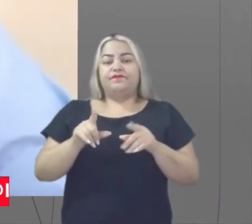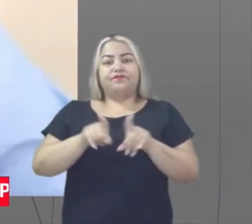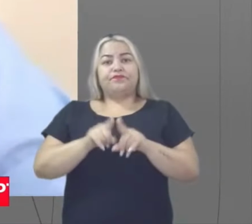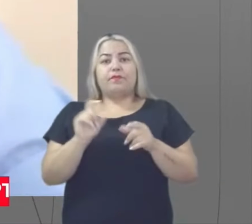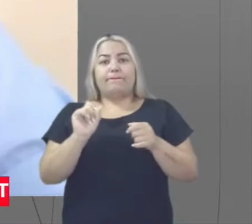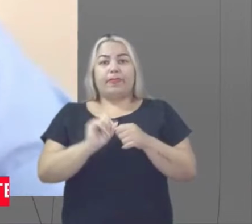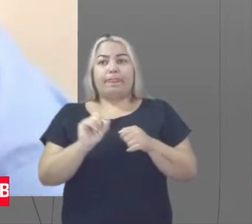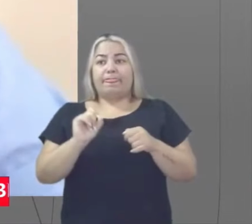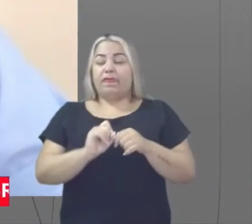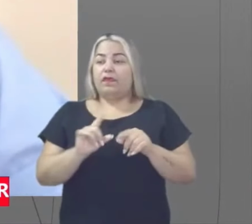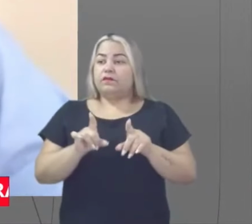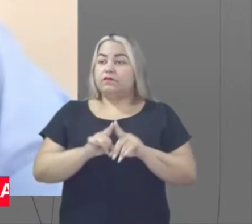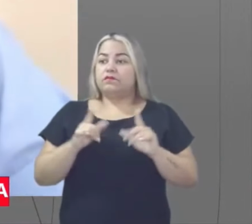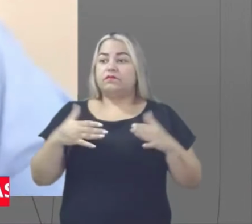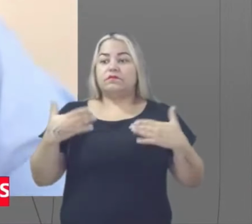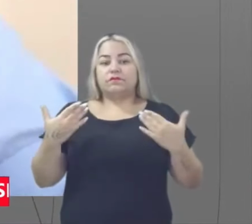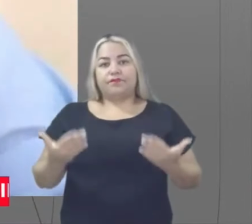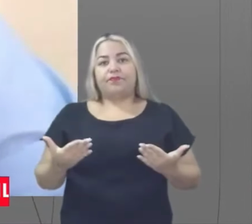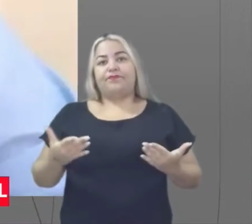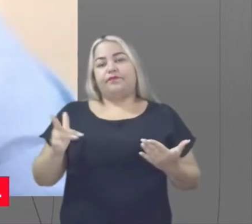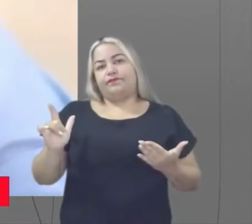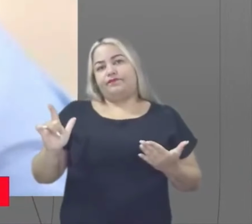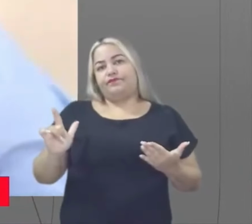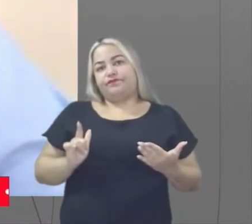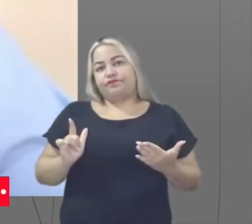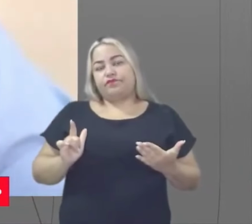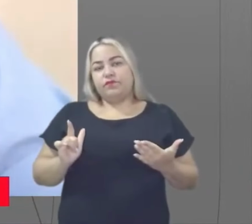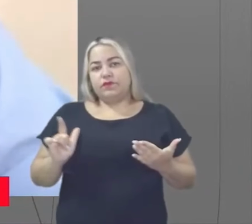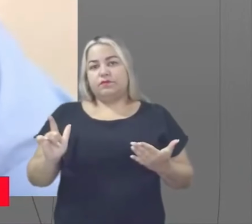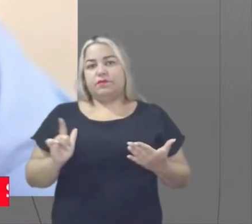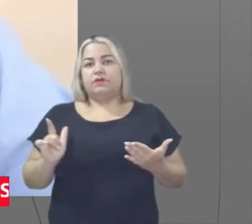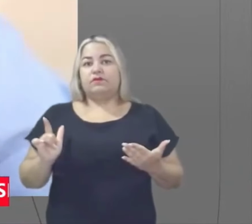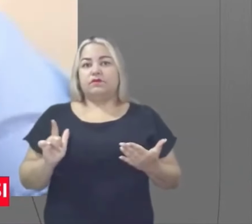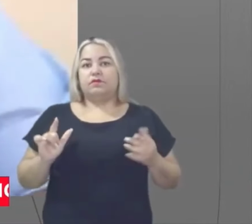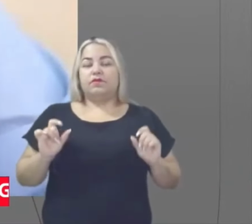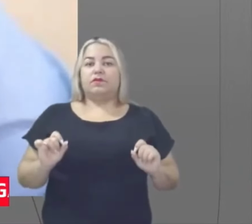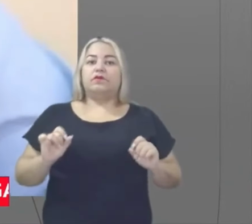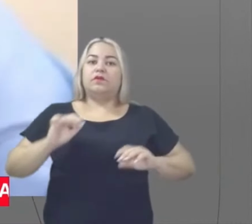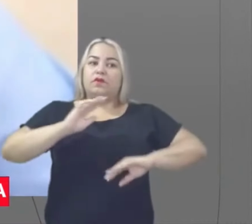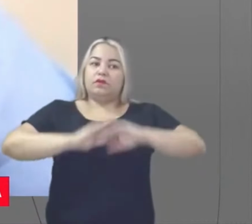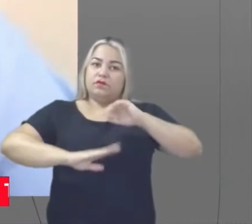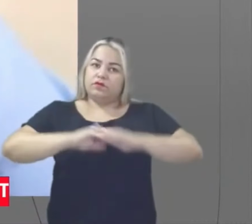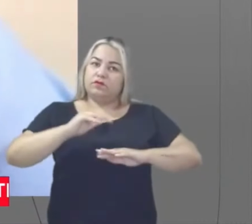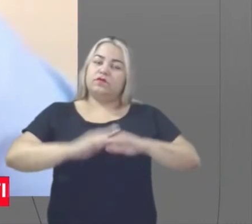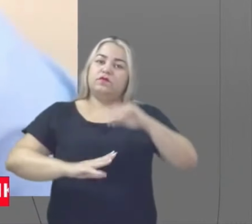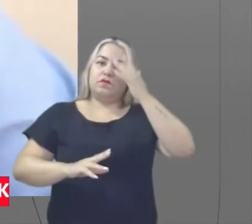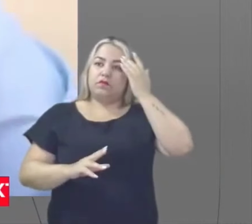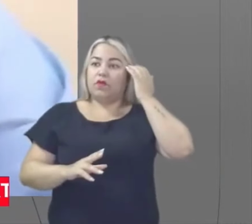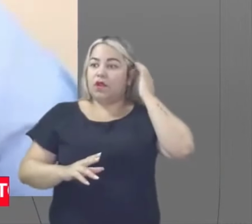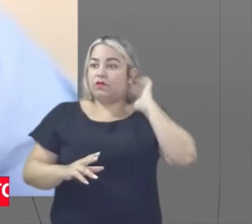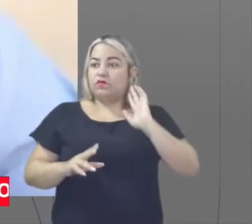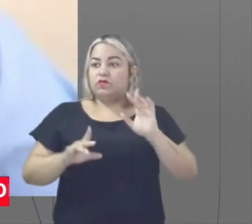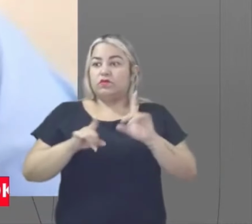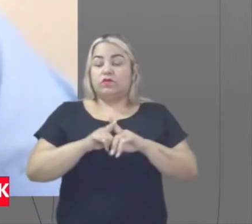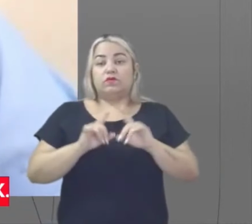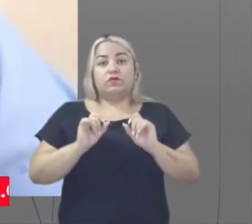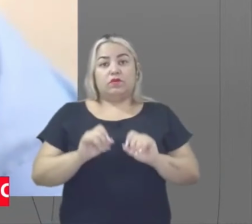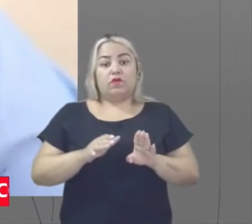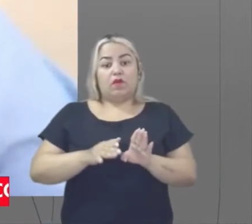disso, ele efetivamente desenvolva ações, né? Tem ações práticas no sentido de